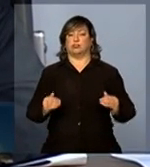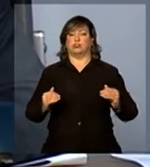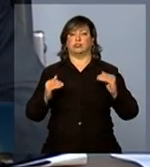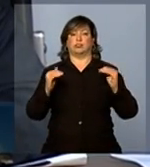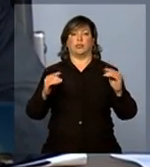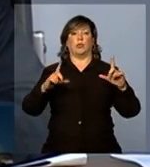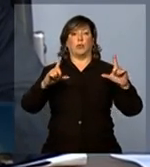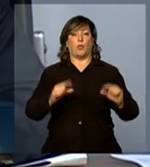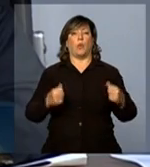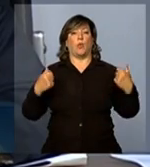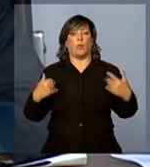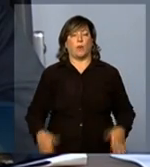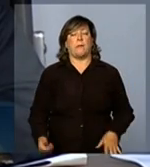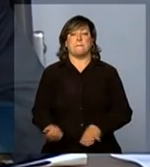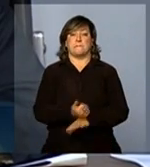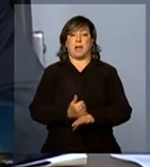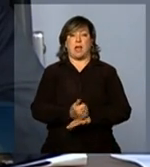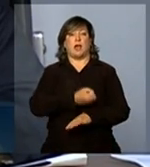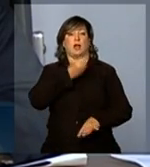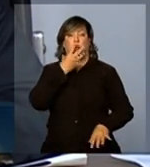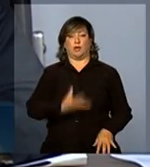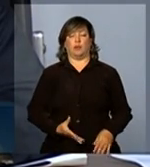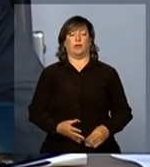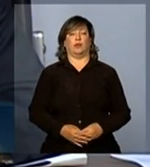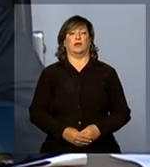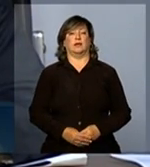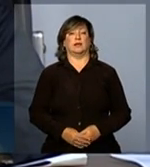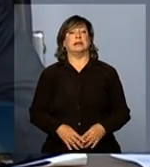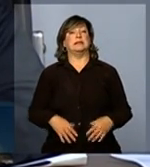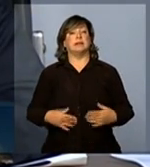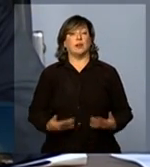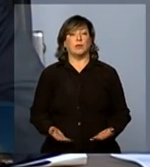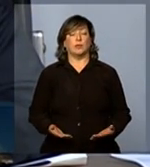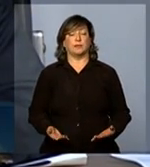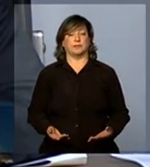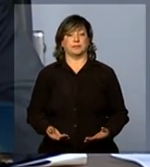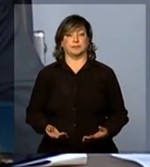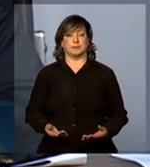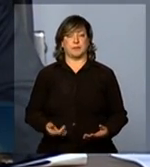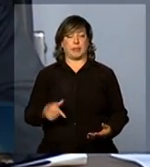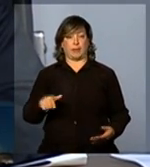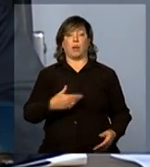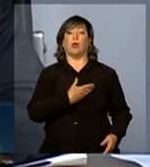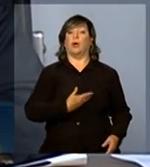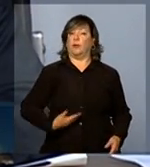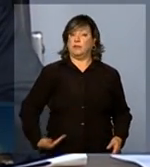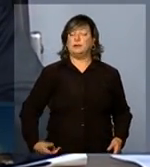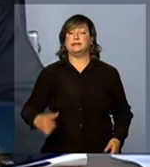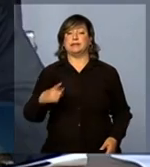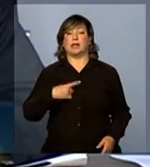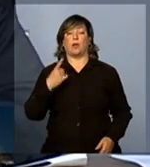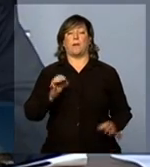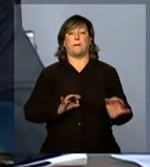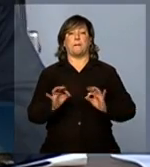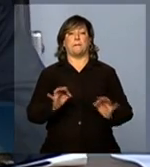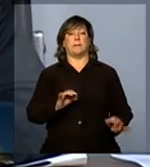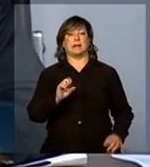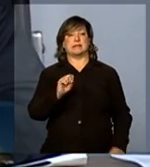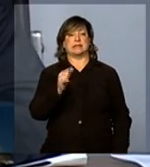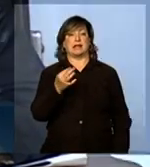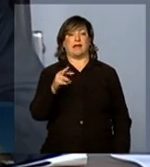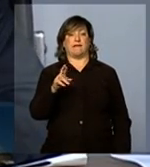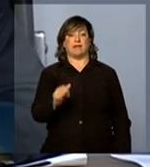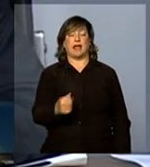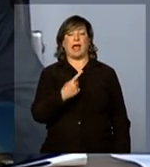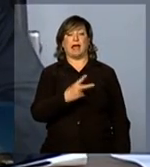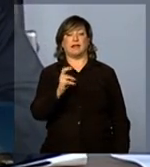custo, melhorando a eficiência. Então, o governo tem um plano safra cada